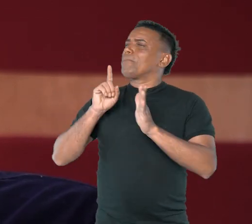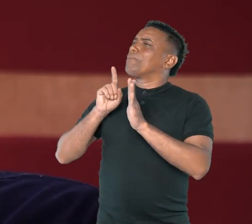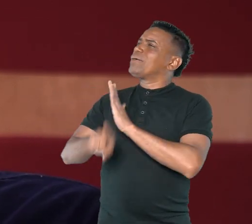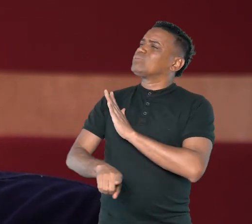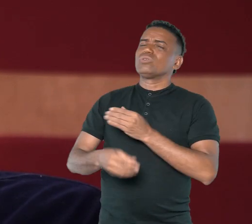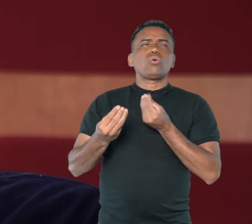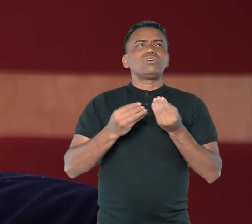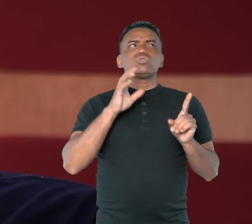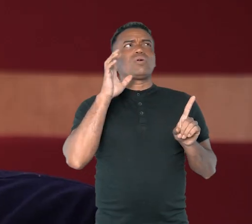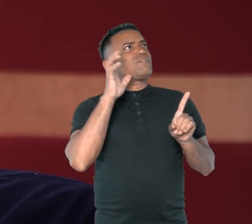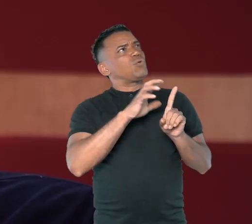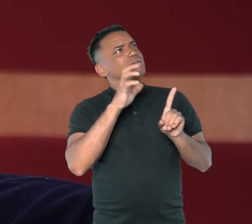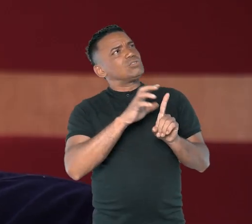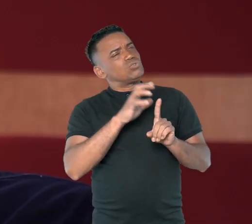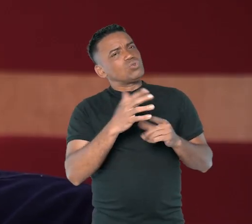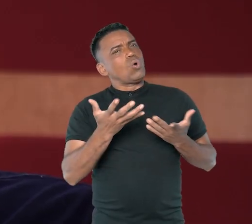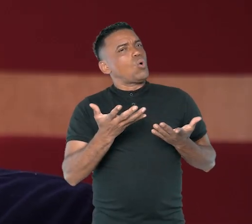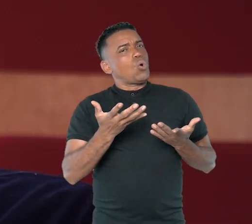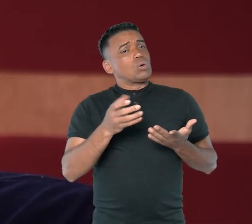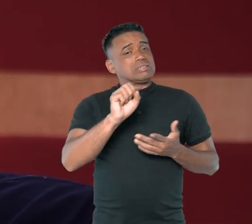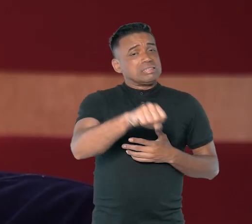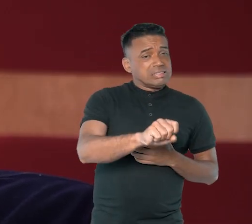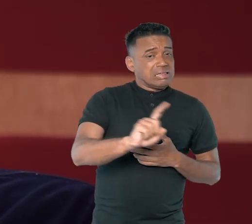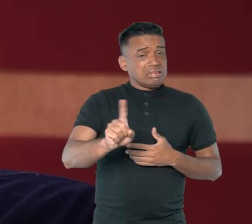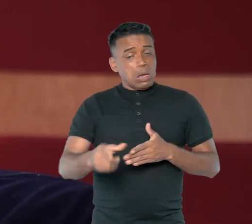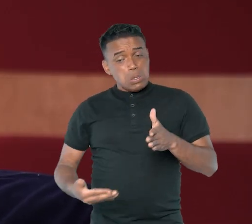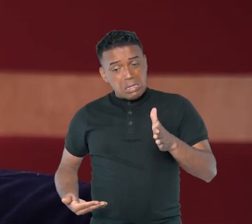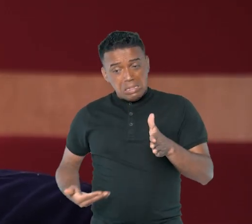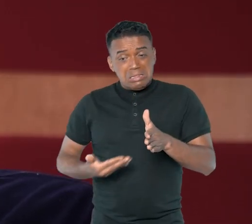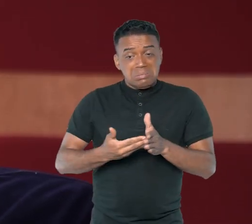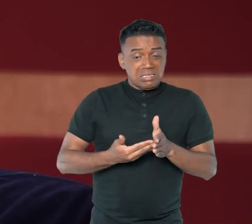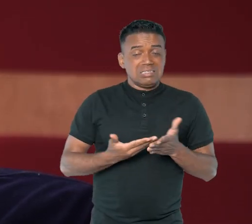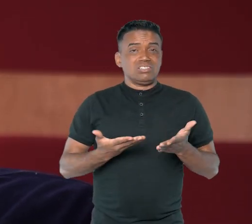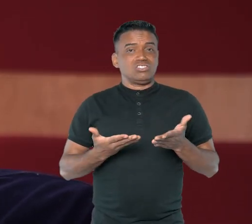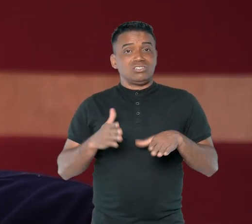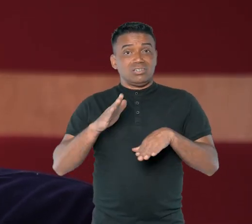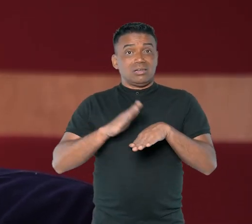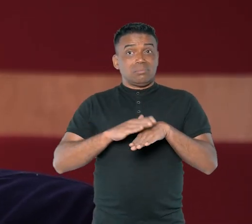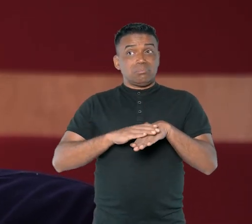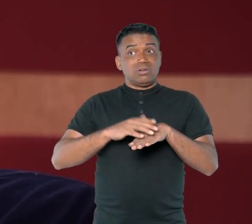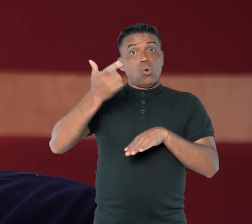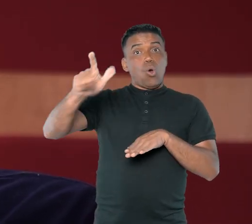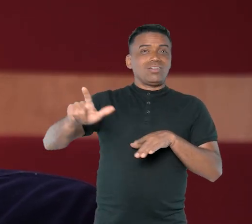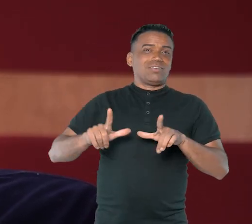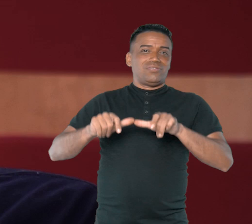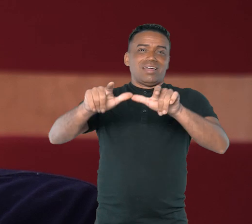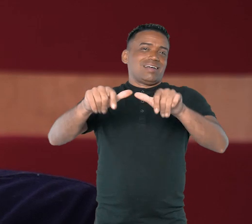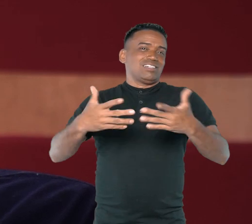te interferido, vai interferir ou não, sem limite, sem essa coisa de estreito, das suas próximas viagens, assim,